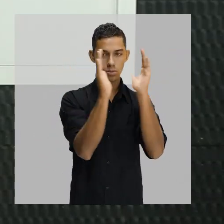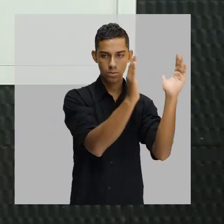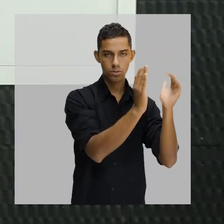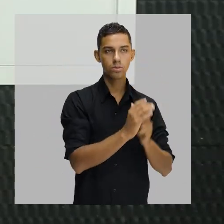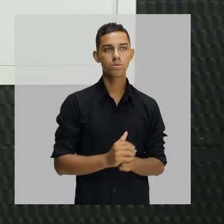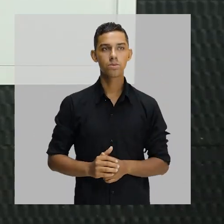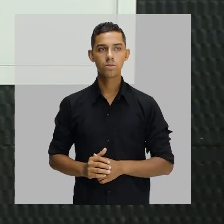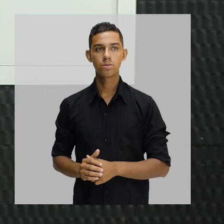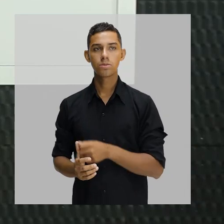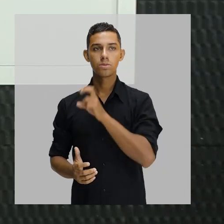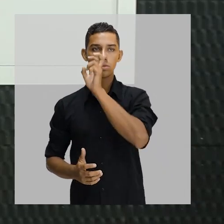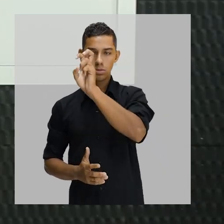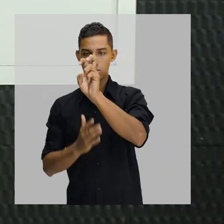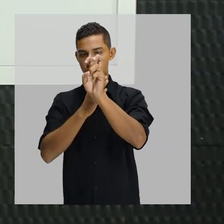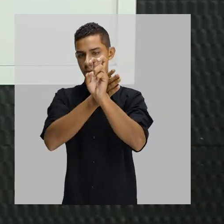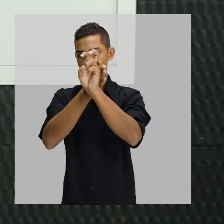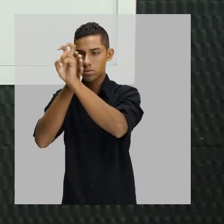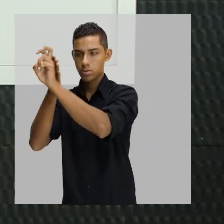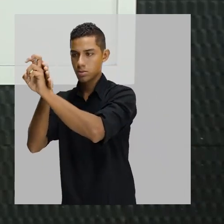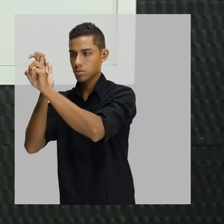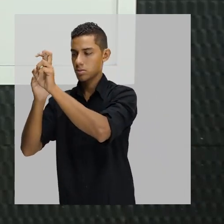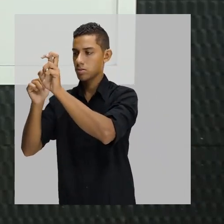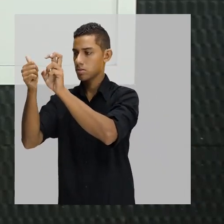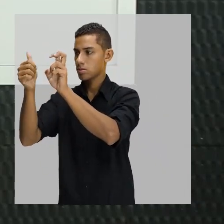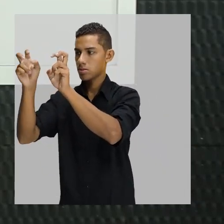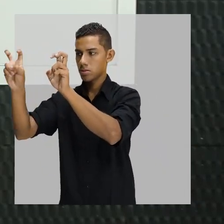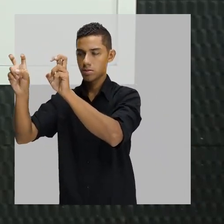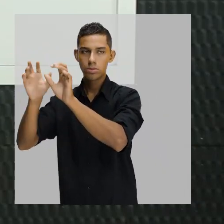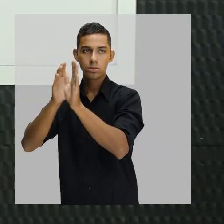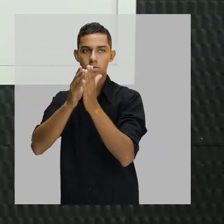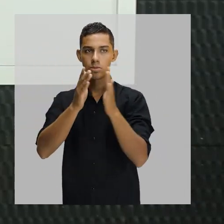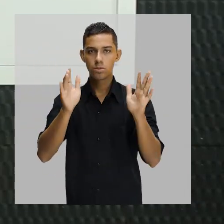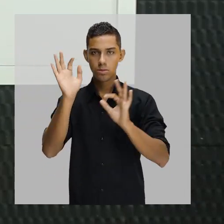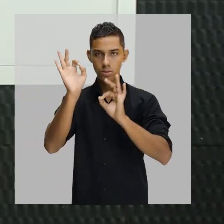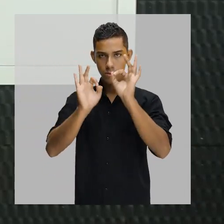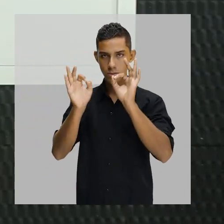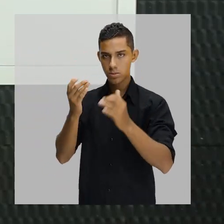e quem não tem, vai para o outro. Certo? Então vai ficar assim. Ó.